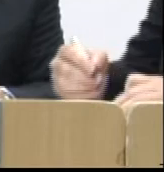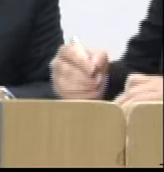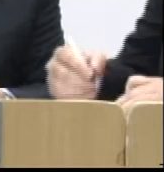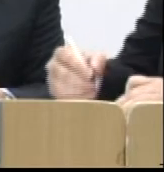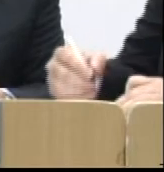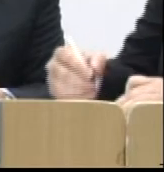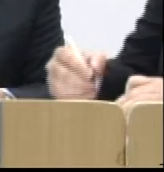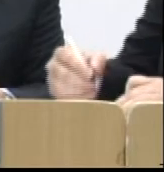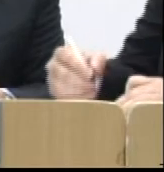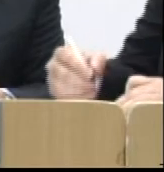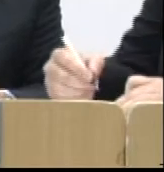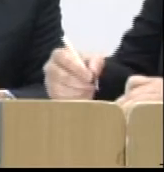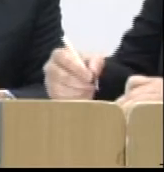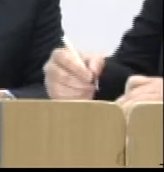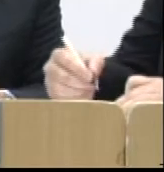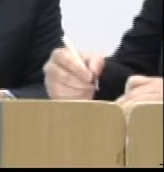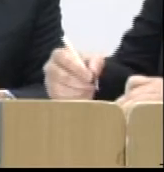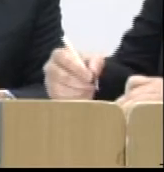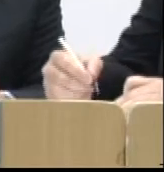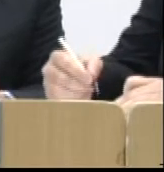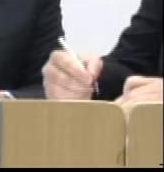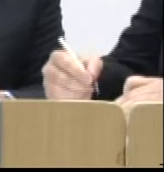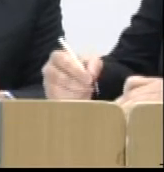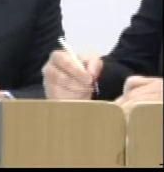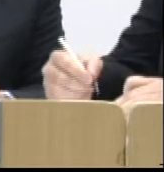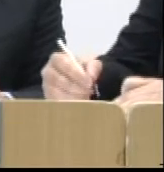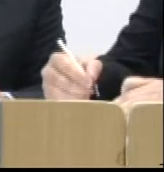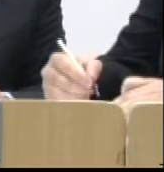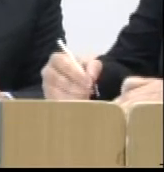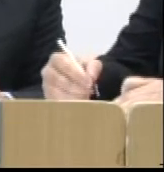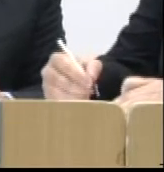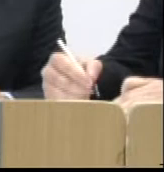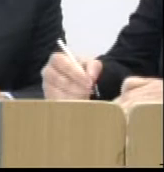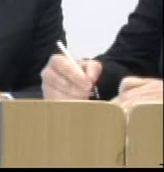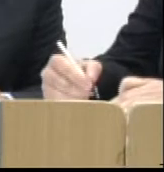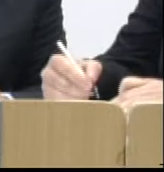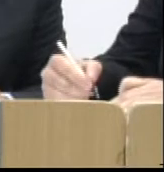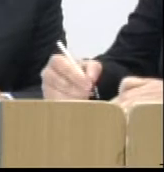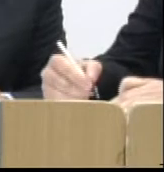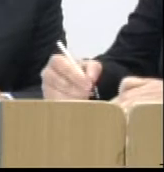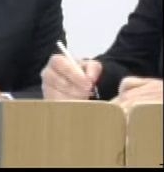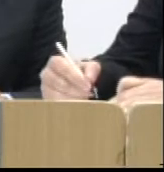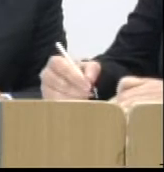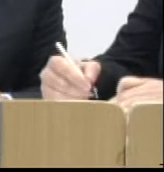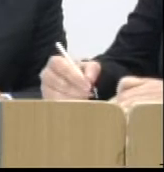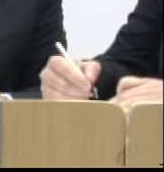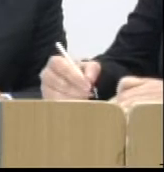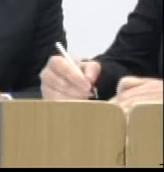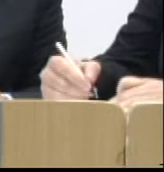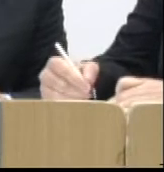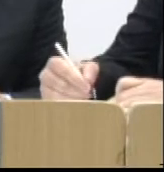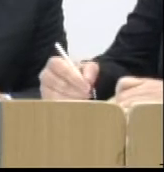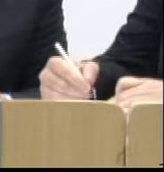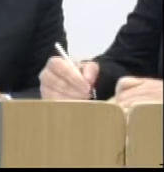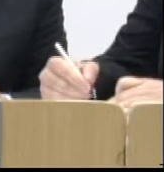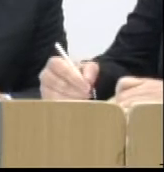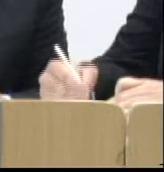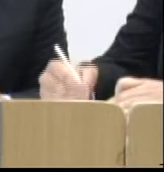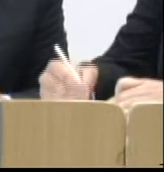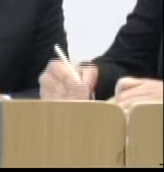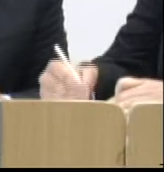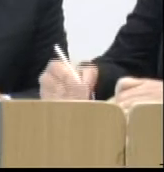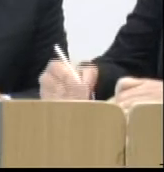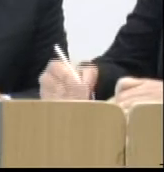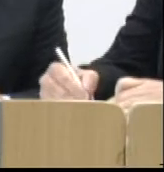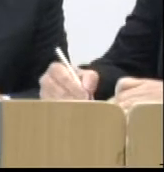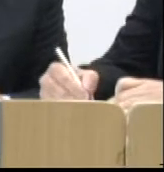A denúncia foi rejeitada por 12 votos contrários e um voto favorável, com a ausência do vereador Zé Coco.